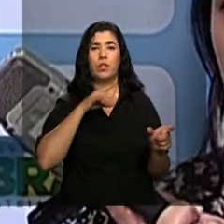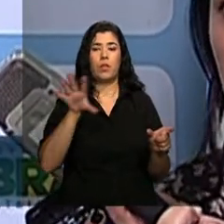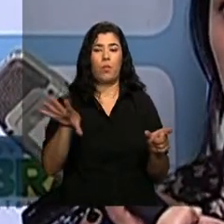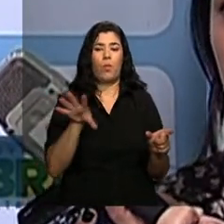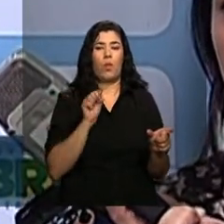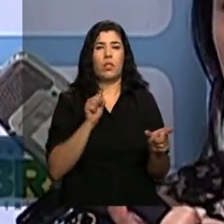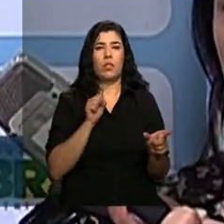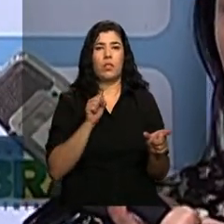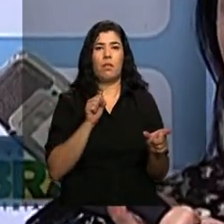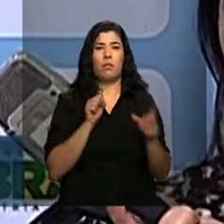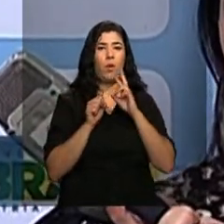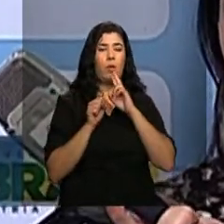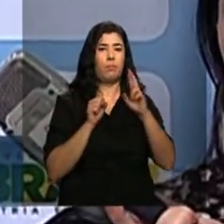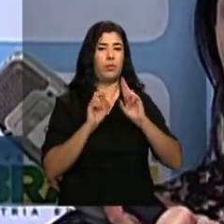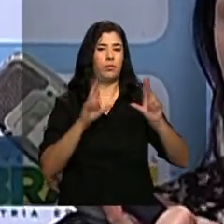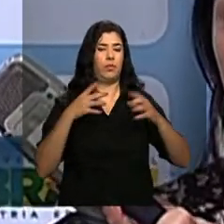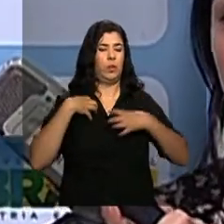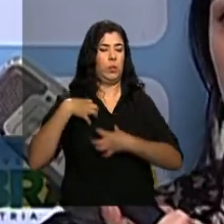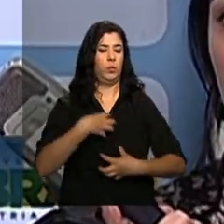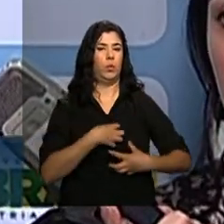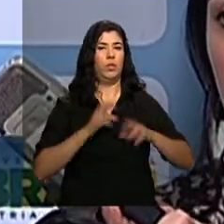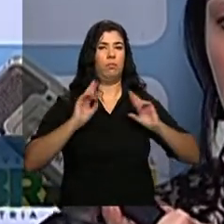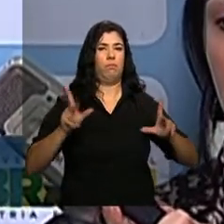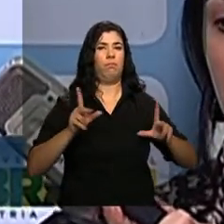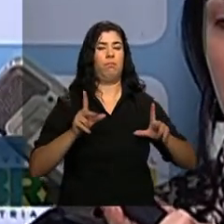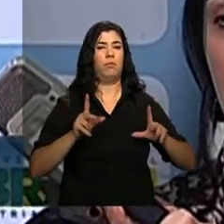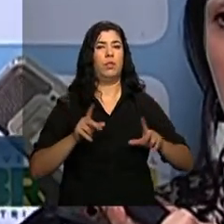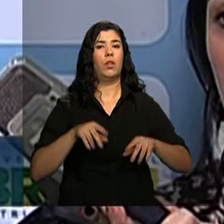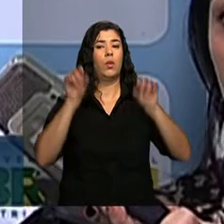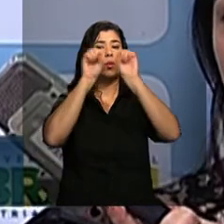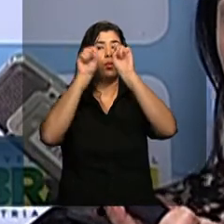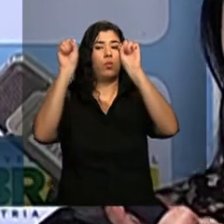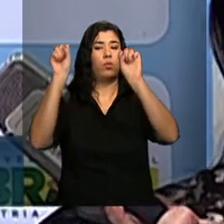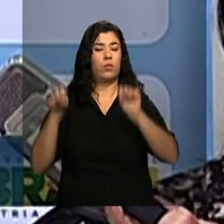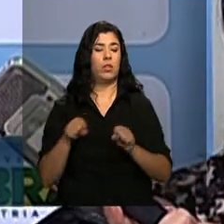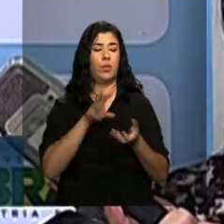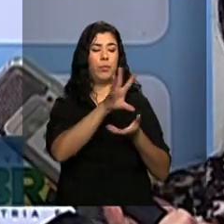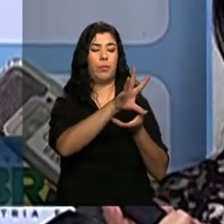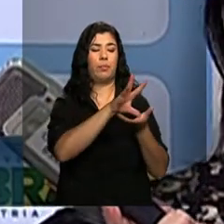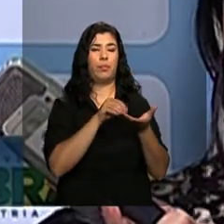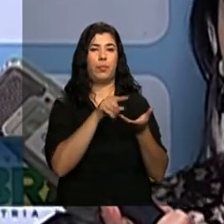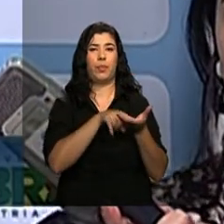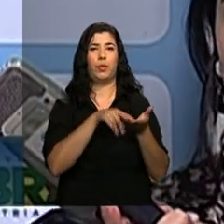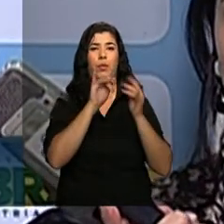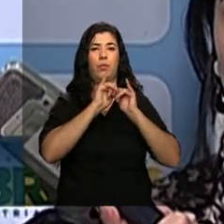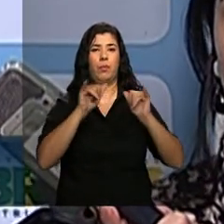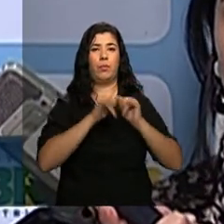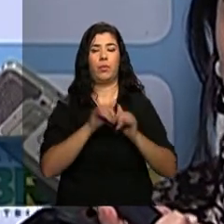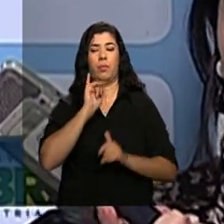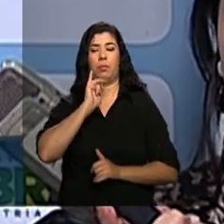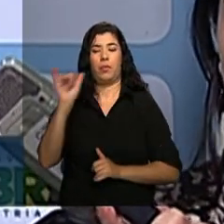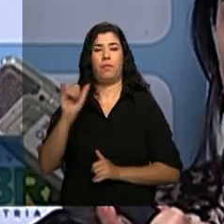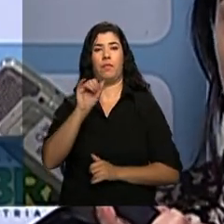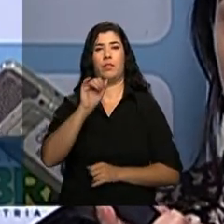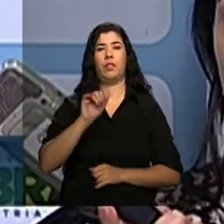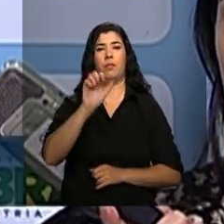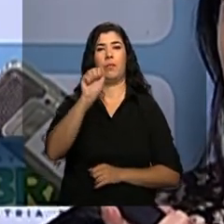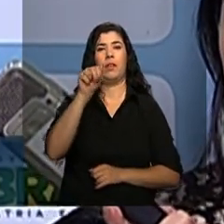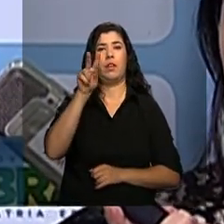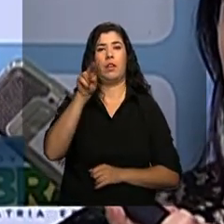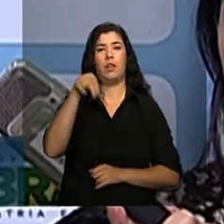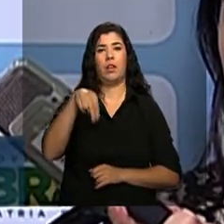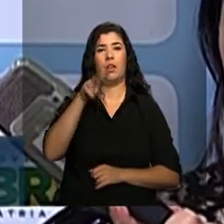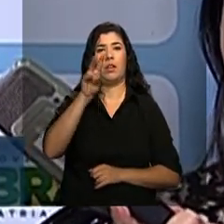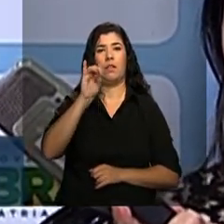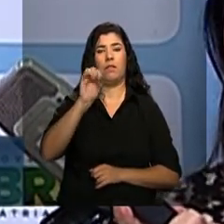numa determinada transfusão, o serviço faz a notificação para o sistema de vigilância epidemiológica. Precisa esperar